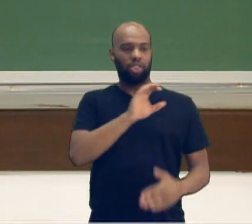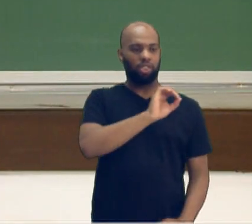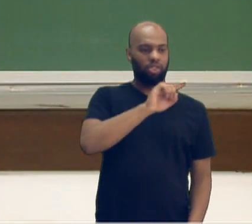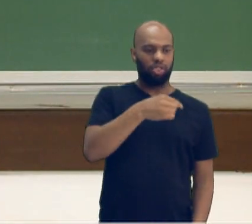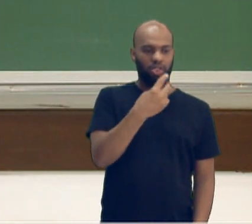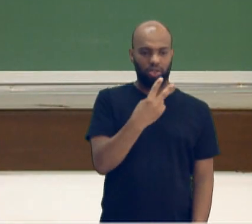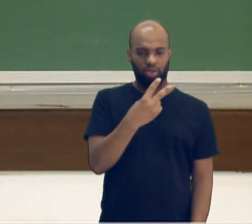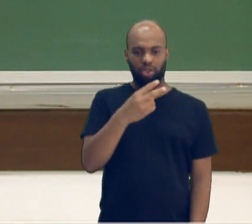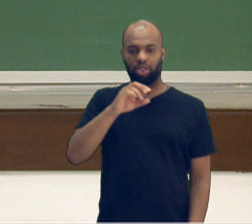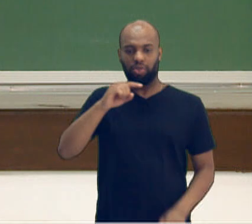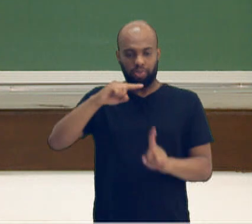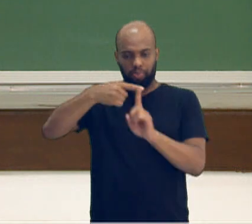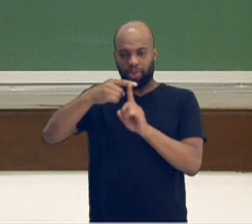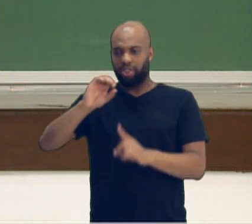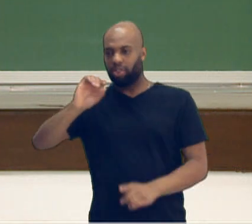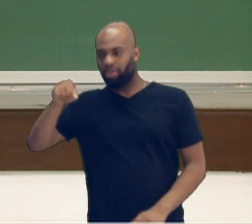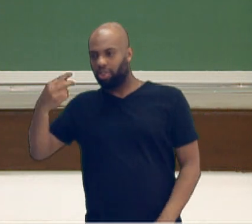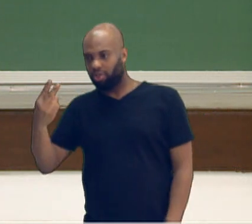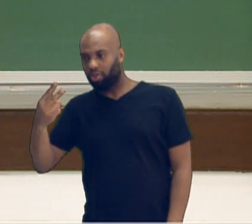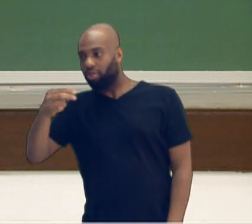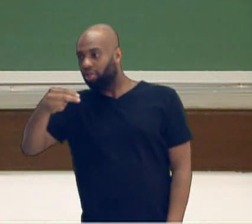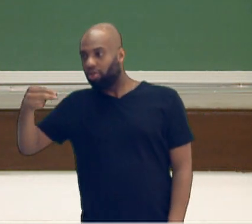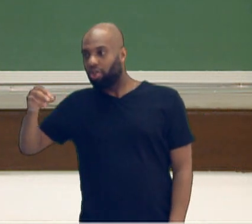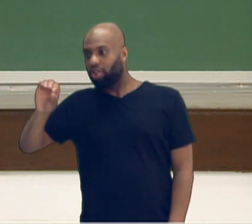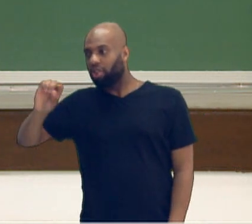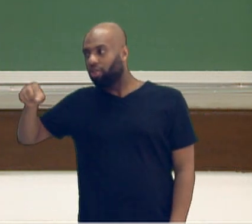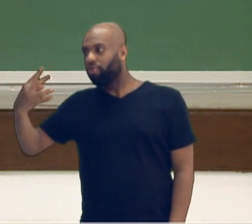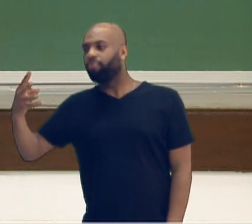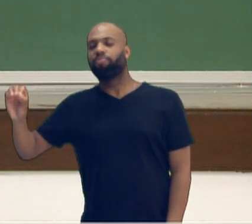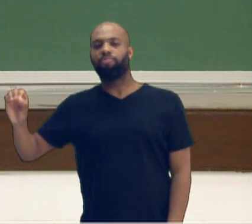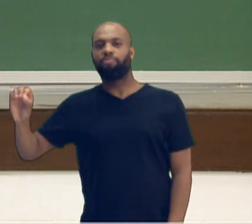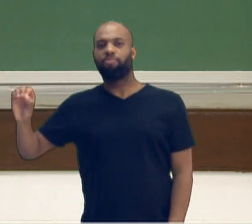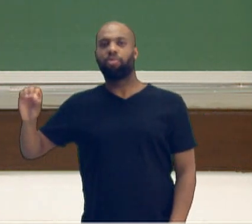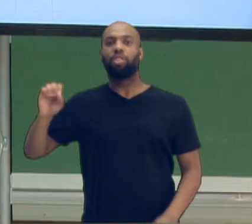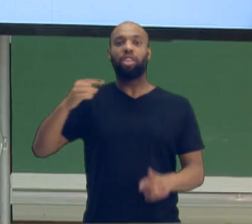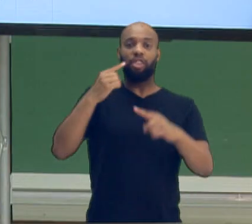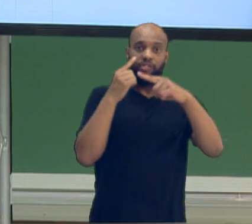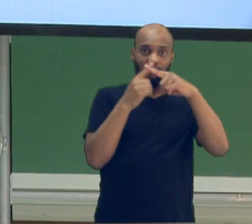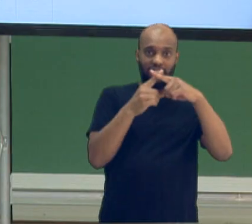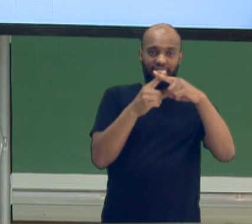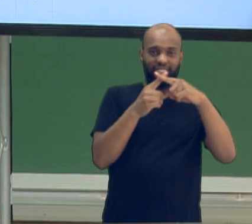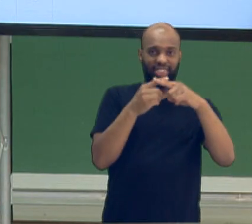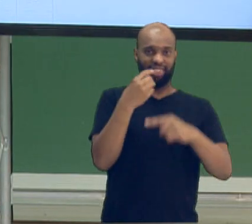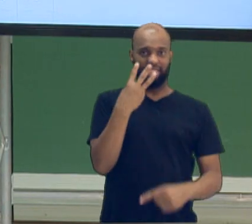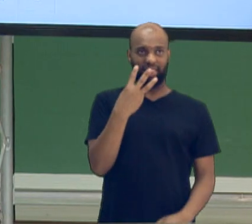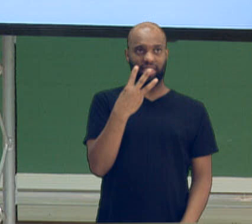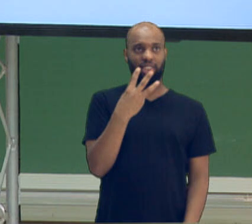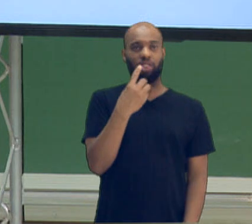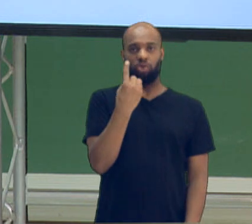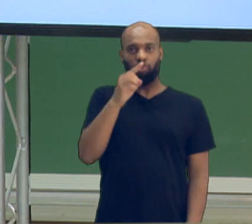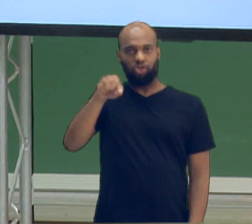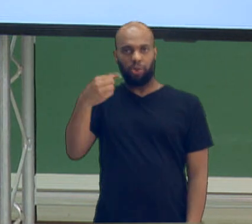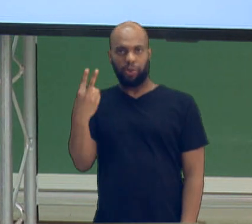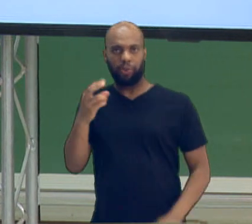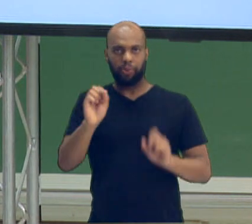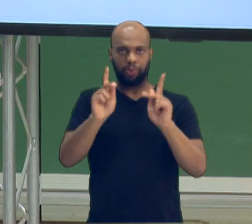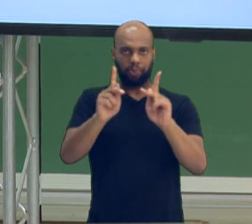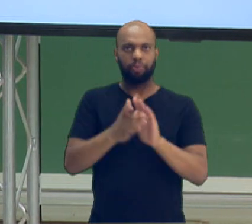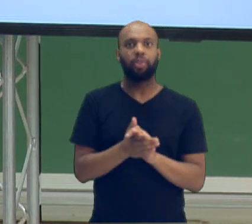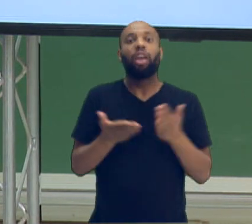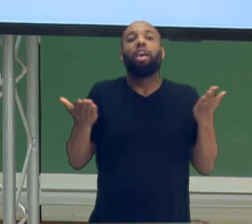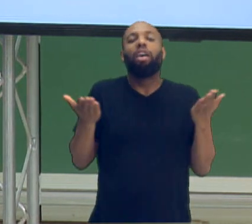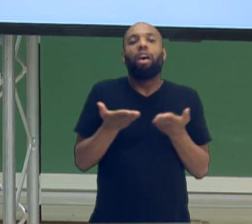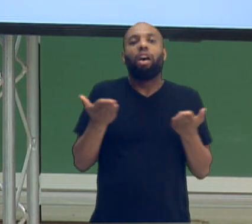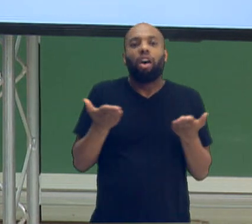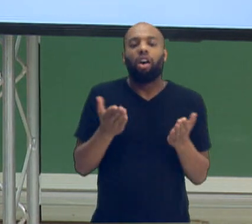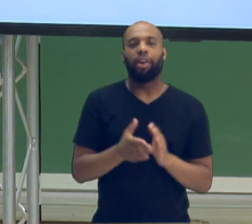0,2, 0,40, certo? Vezes 3, 1,2. Tudo bem? Muito bem. E nesse